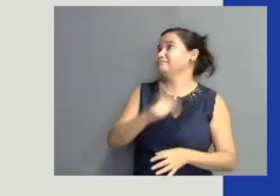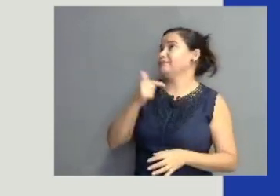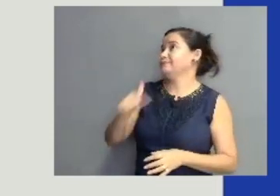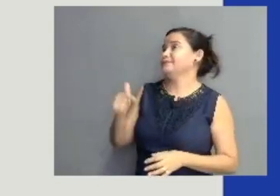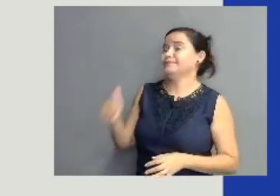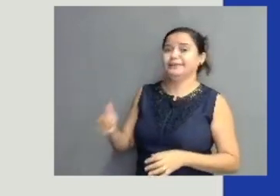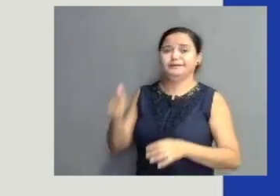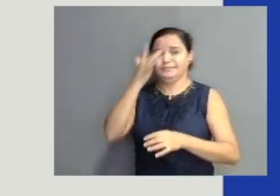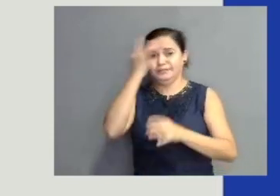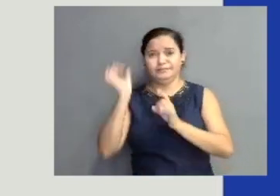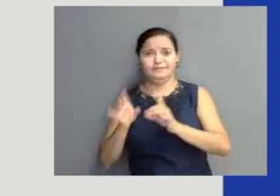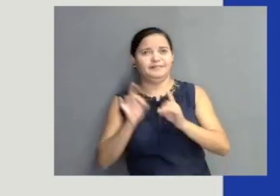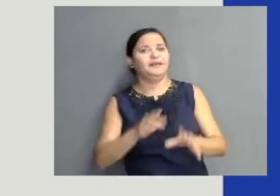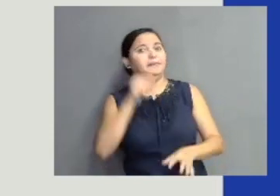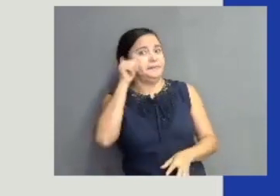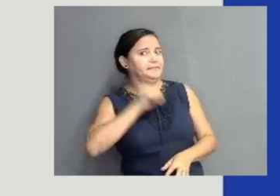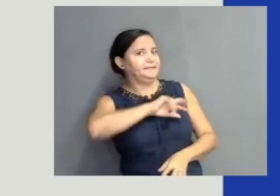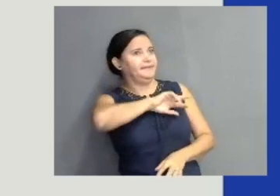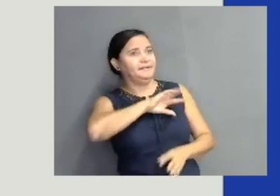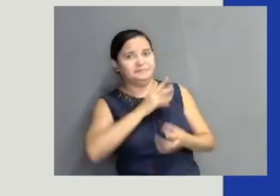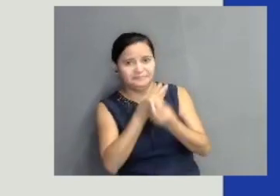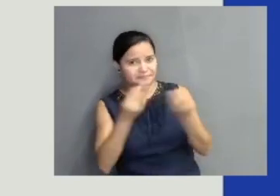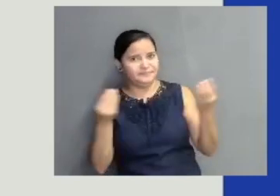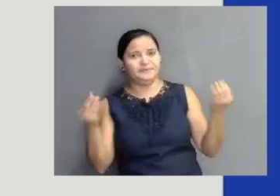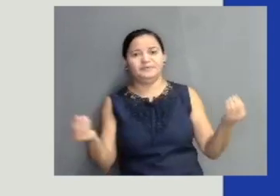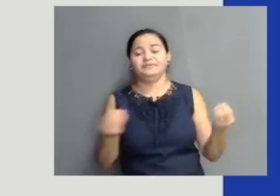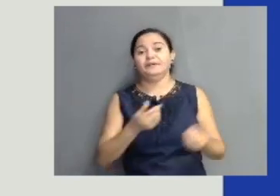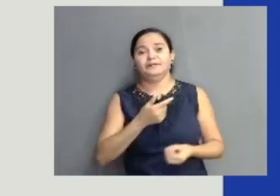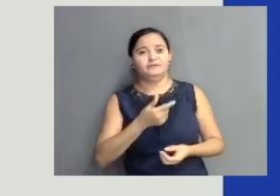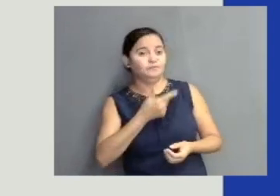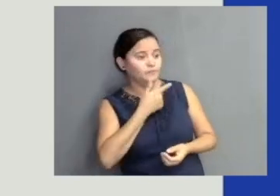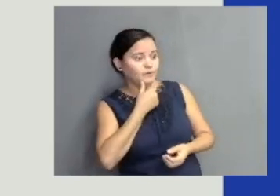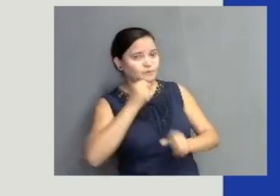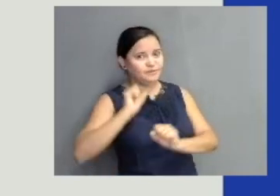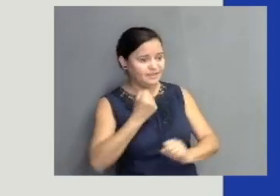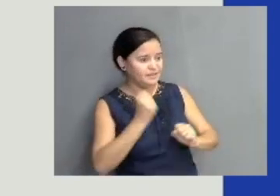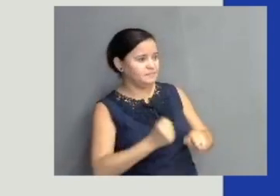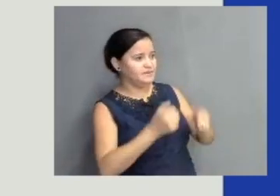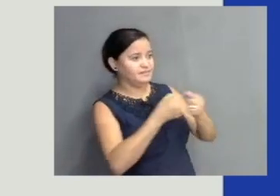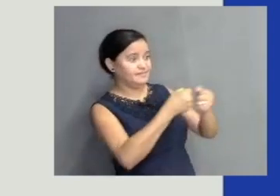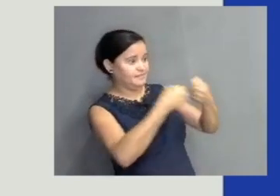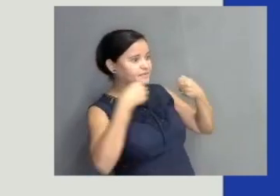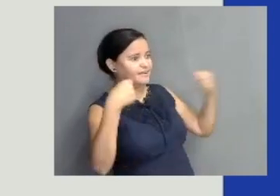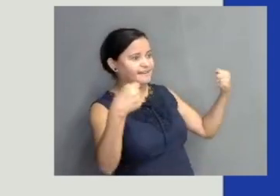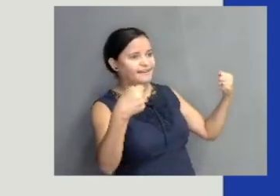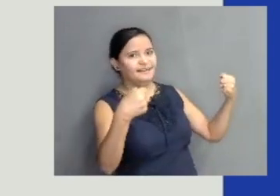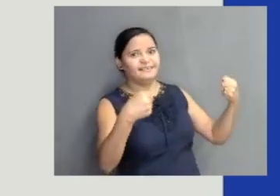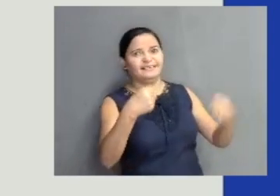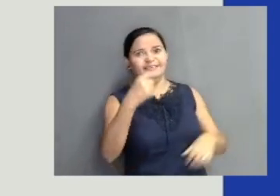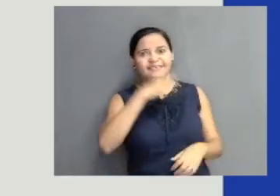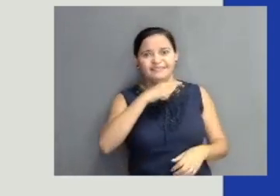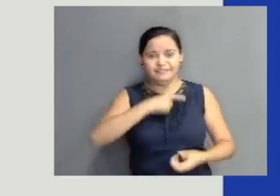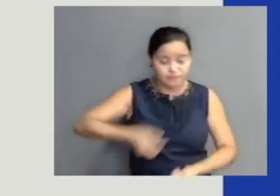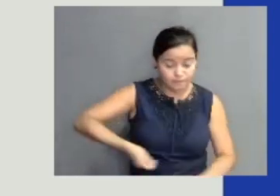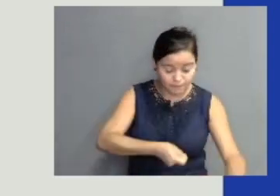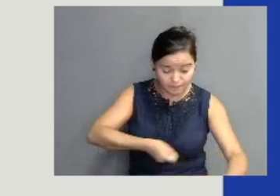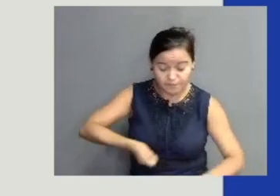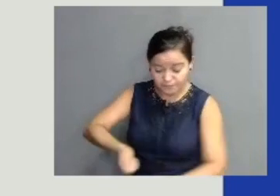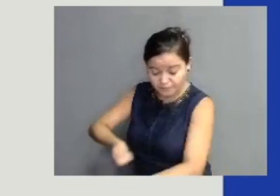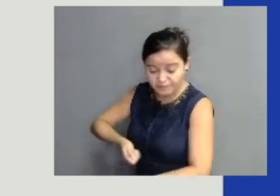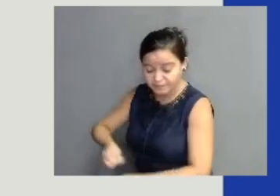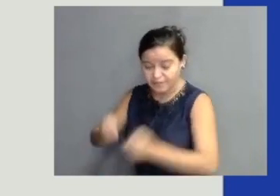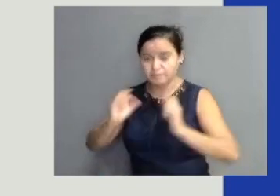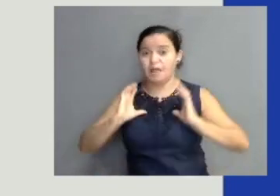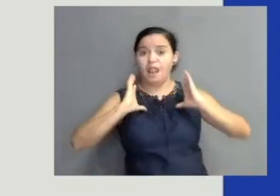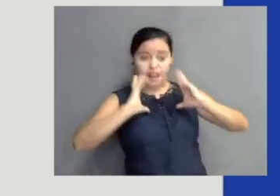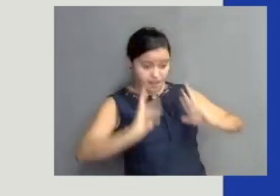mas mosca tem à vontade. Um faxineiro abre a grade, tira uma mangueira fina, rodo, pano, creolina, deixa